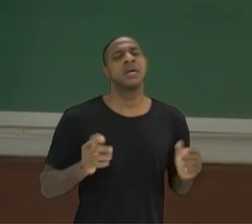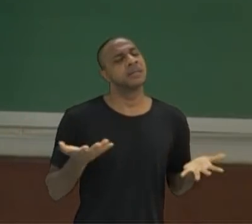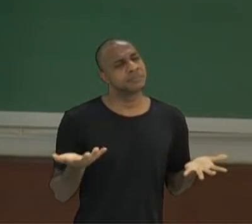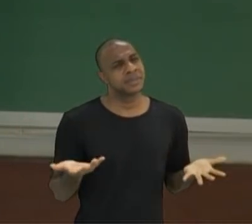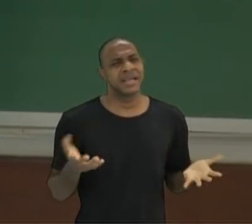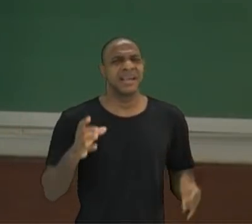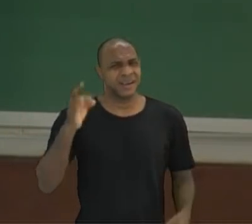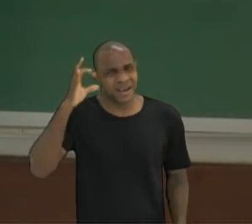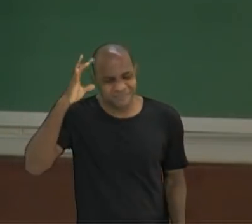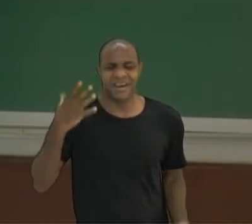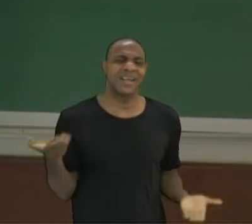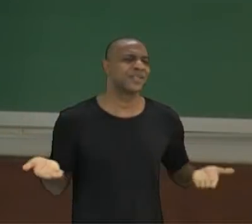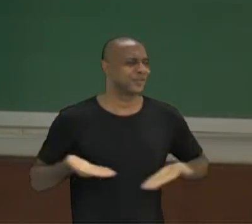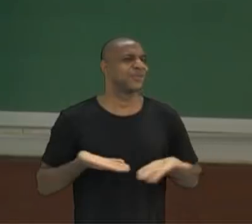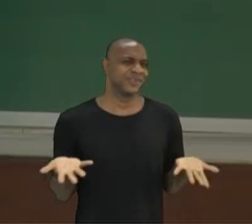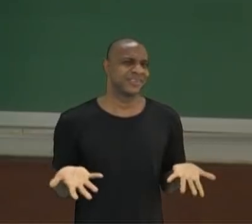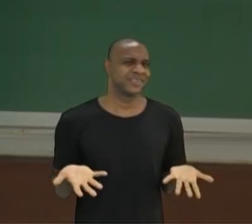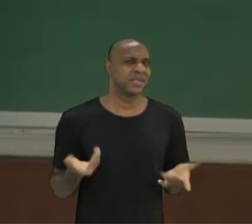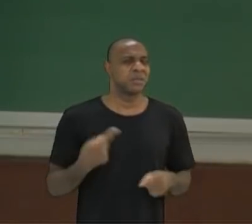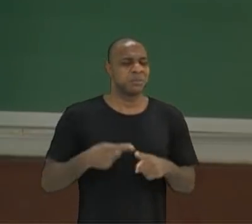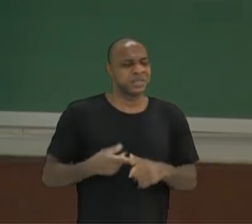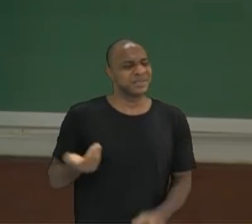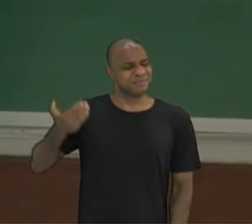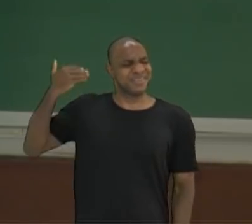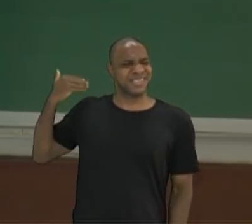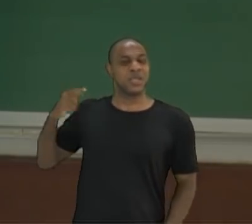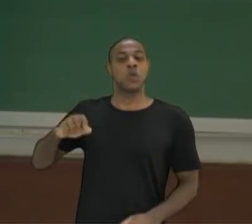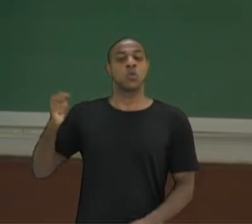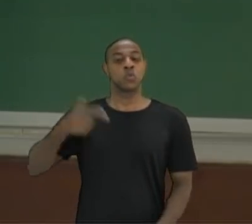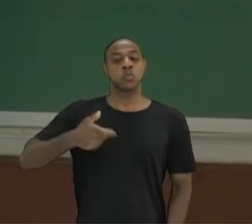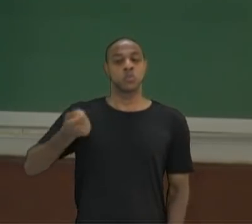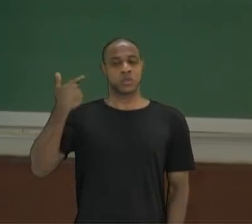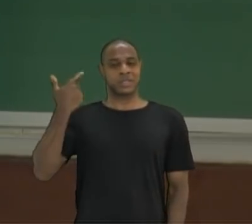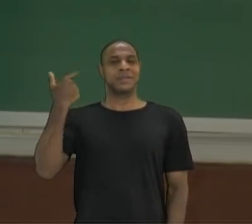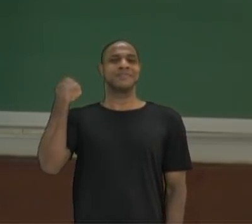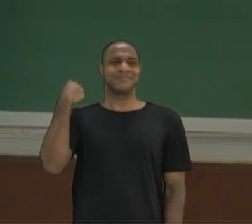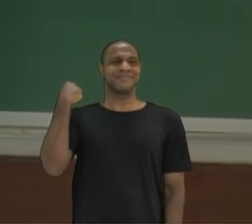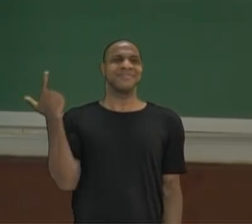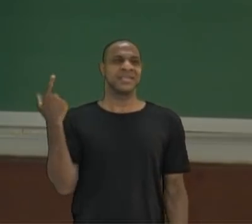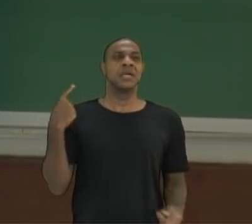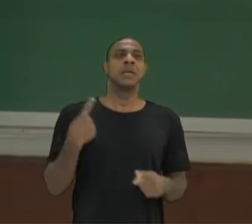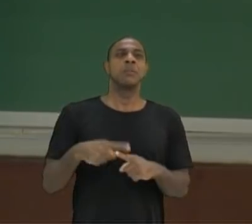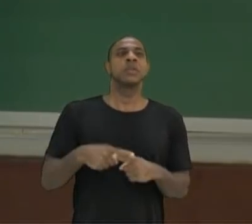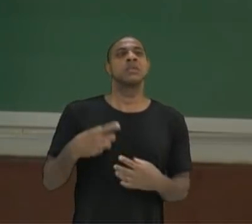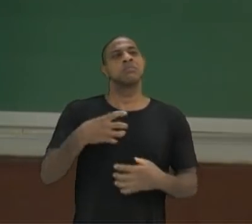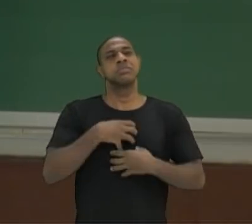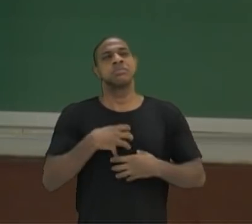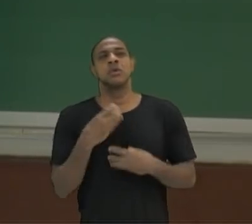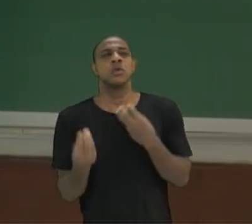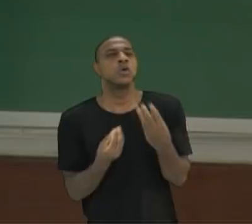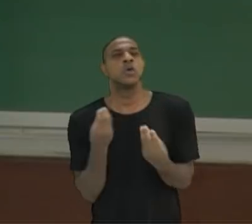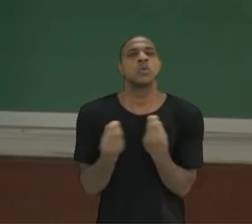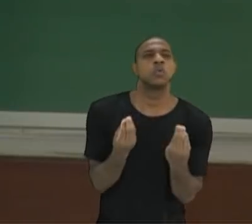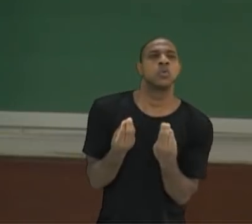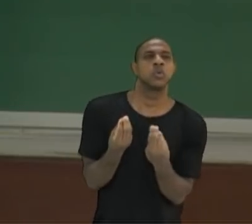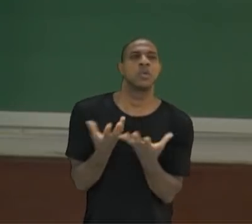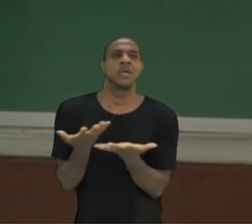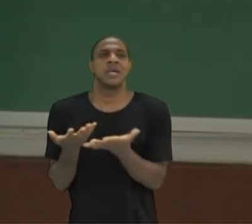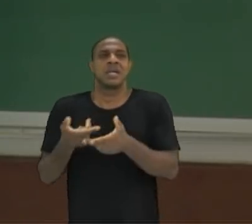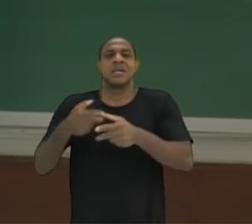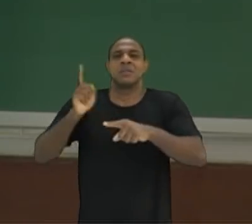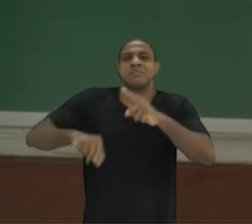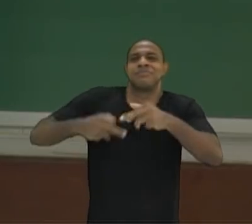mais fácil, digamos assim, do que era no passado. Por quê? Porque o sensoriamento remoto nos